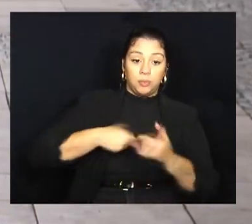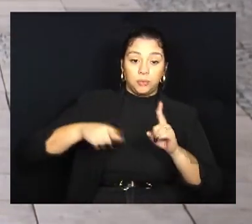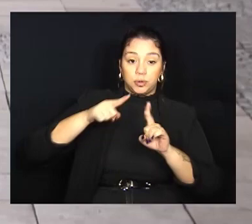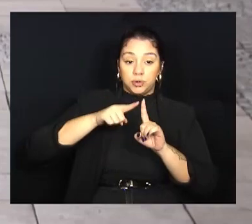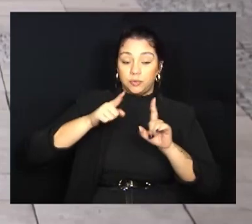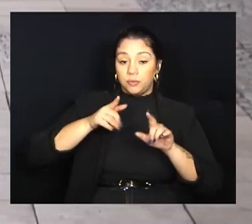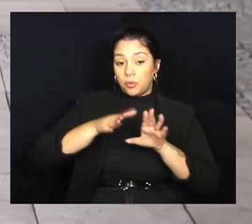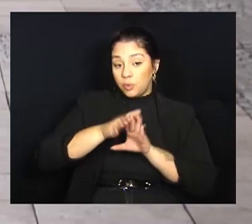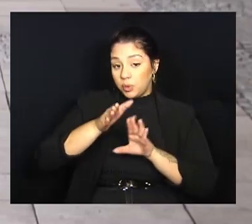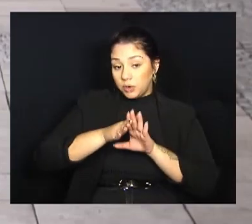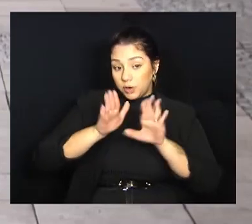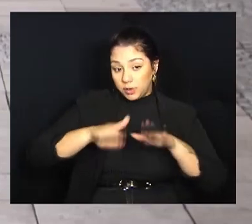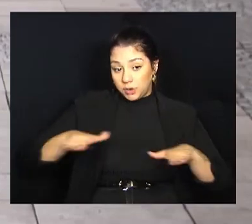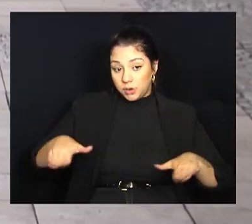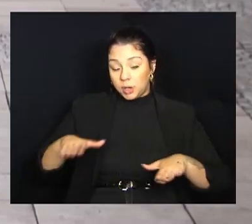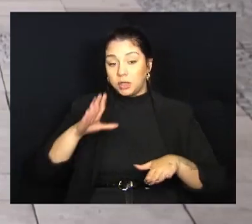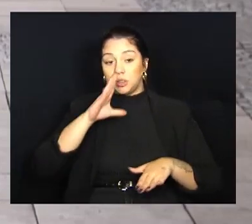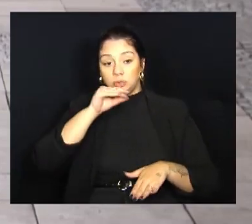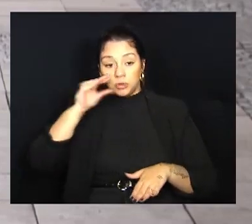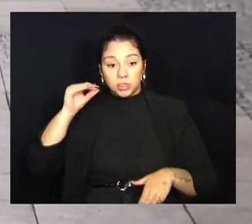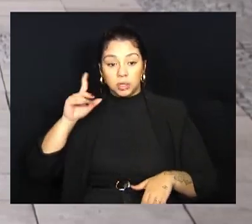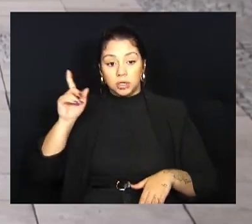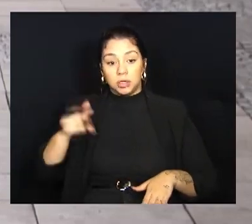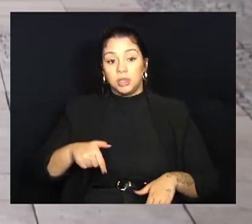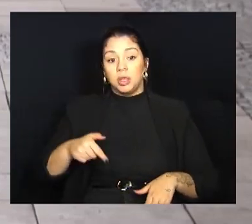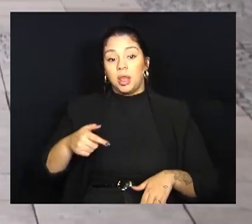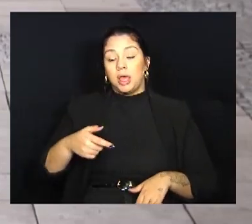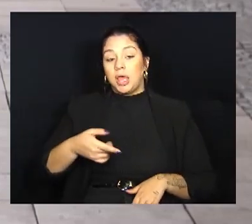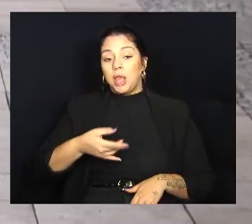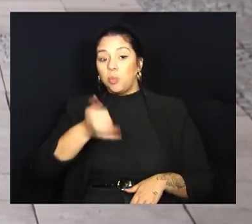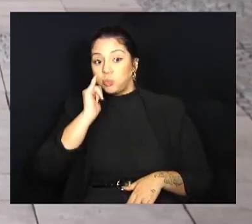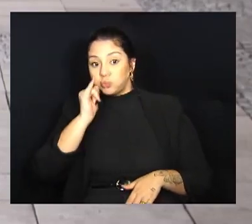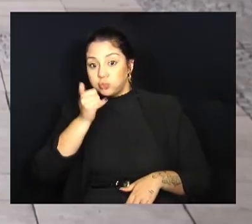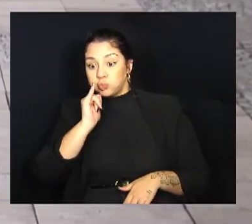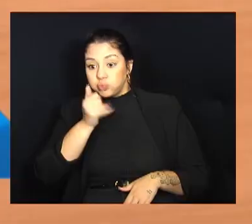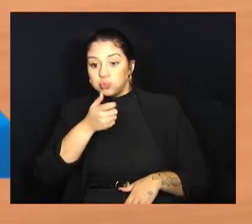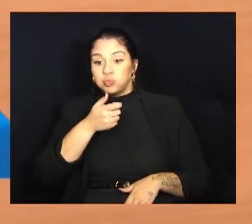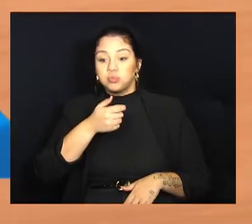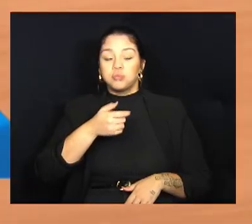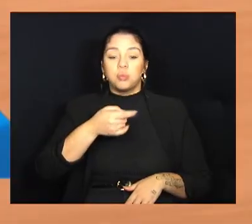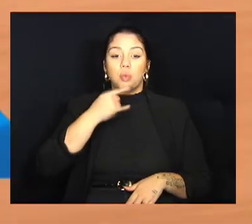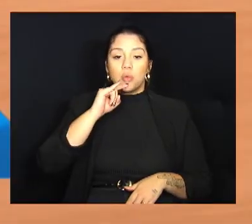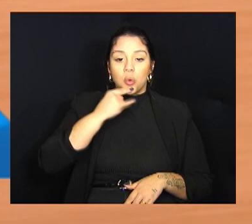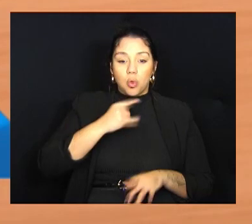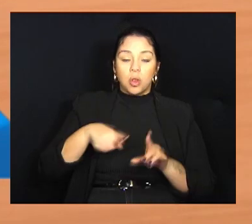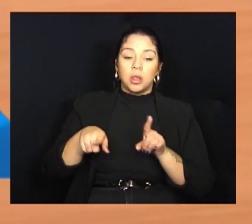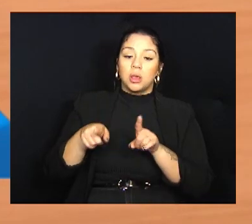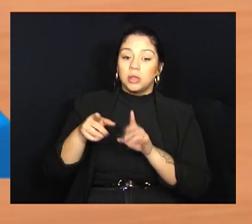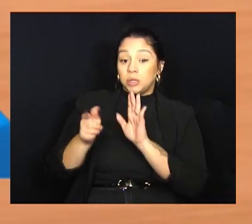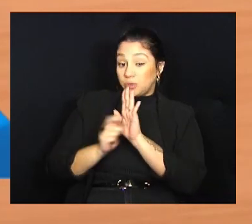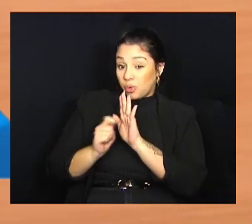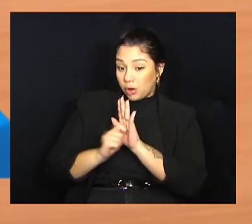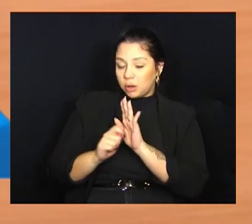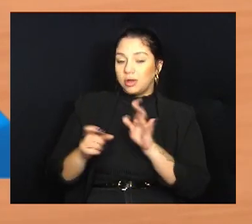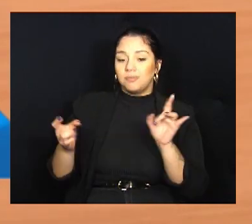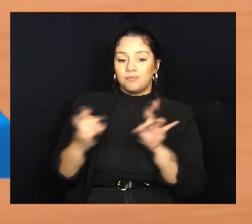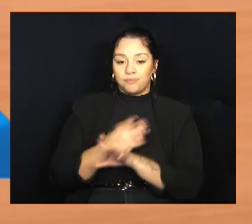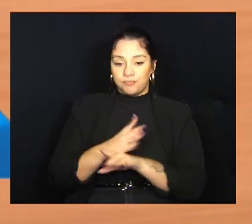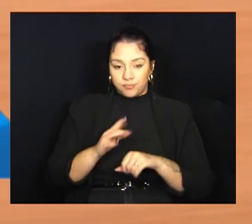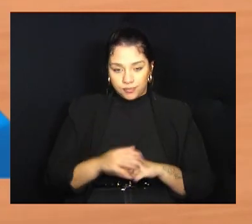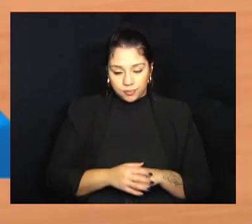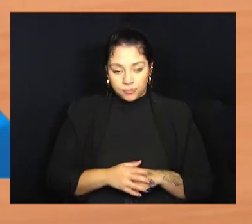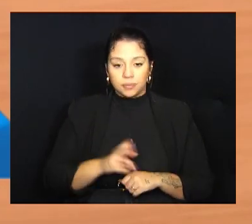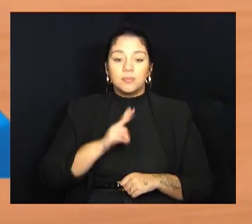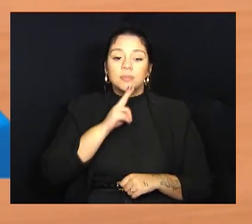e os adolescentes contra o uso da droga e álcool e ao combate à violência. O parlamentar Nelson Ossiri já adiantou que